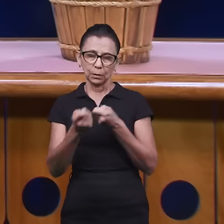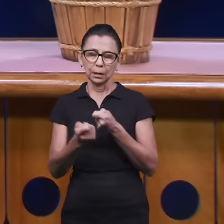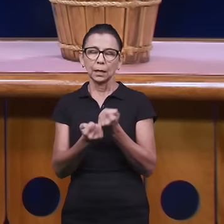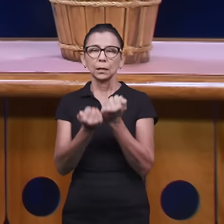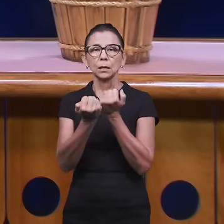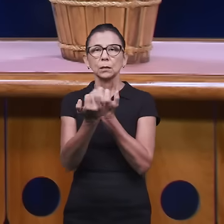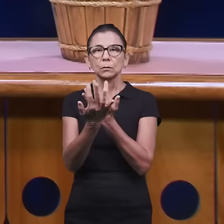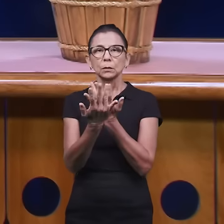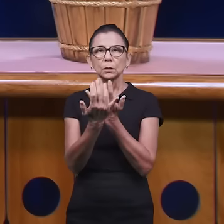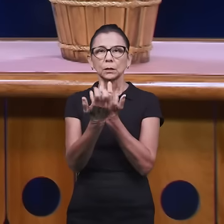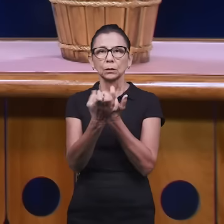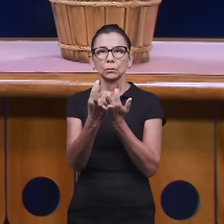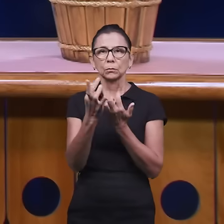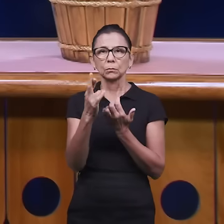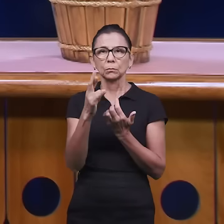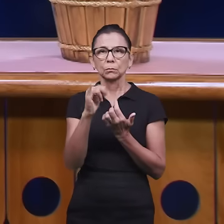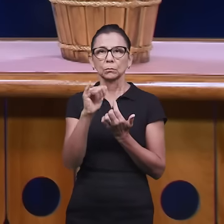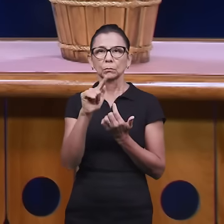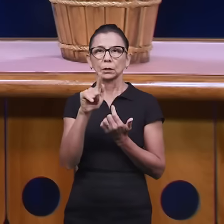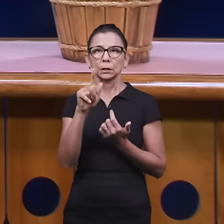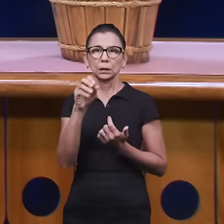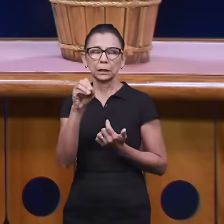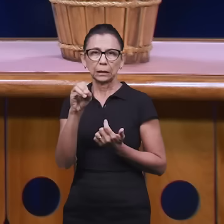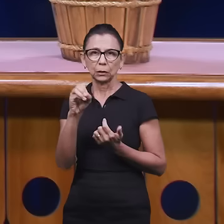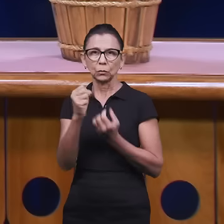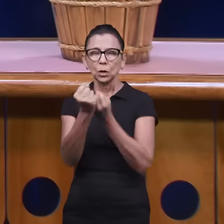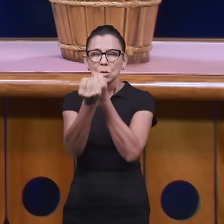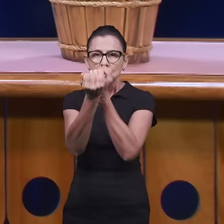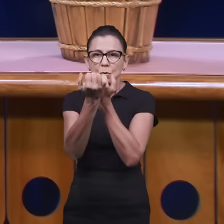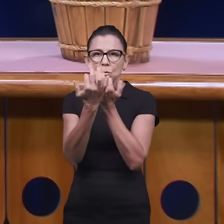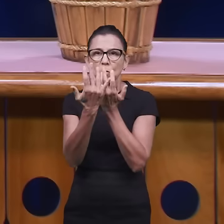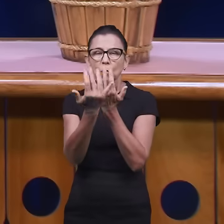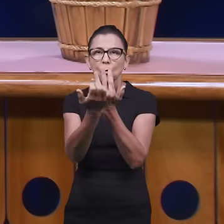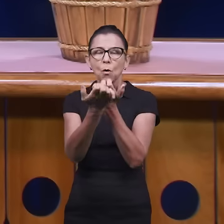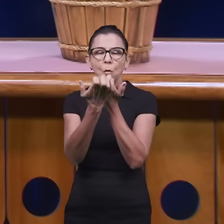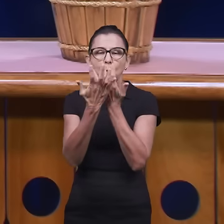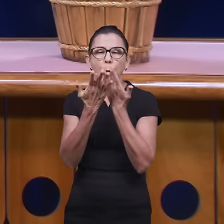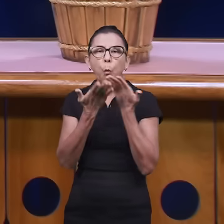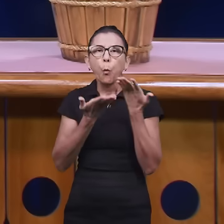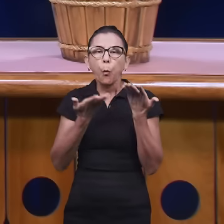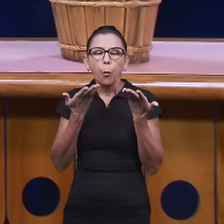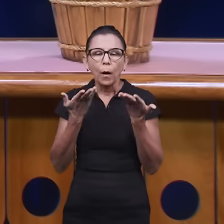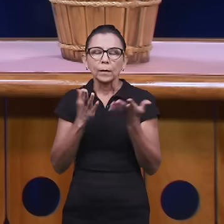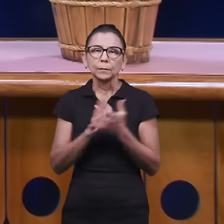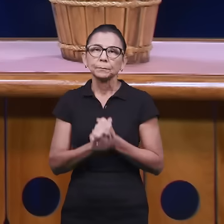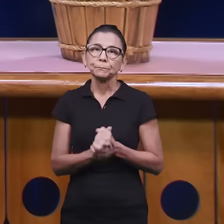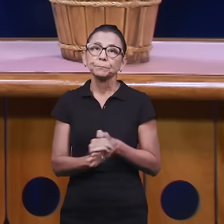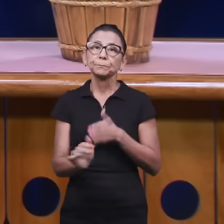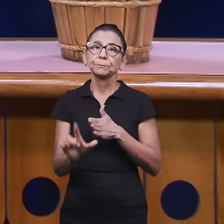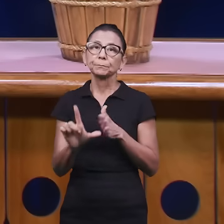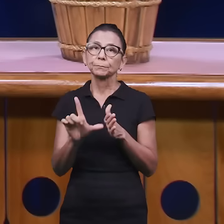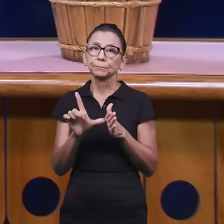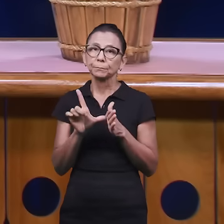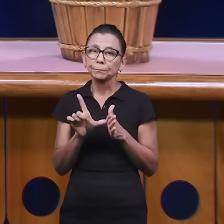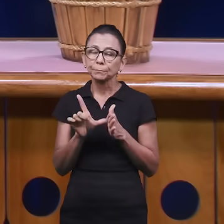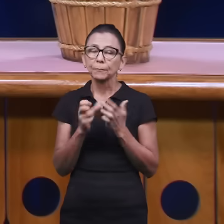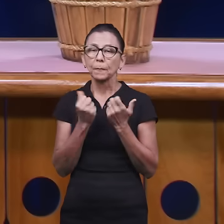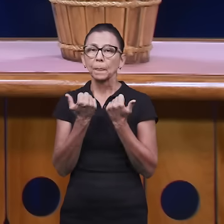na época da colheita, você levava o trigo e você tinha que malhar o